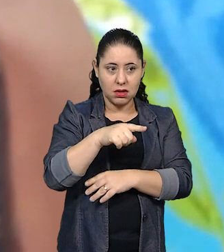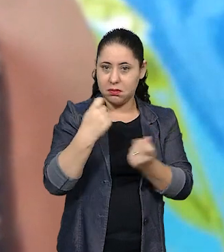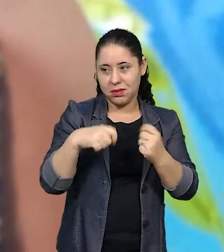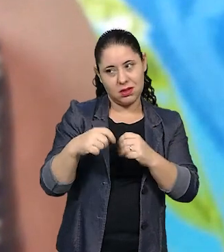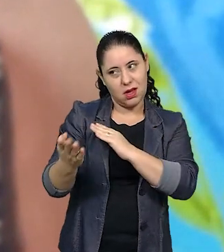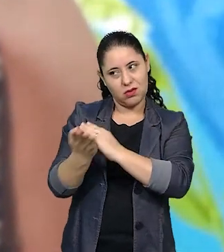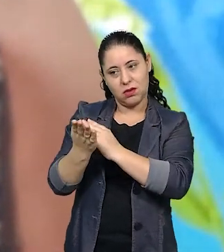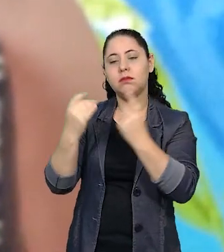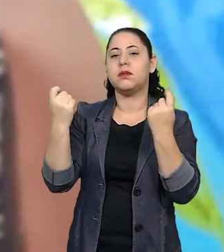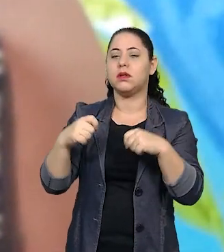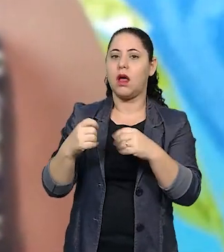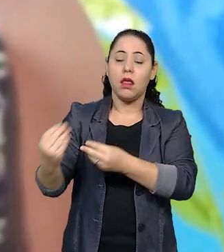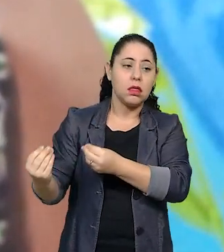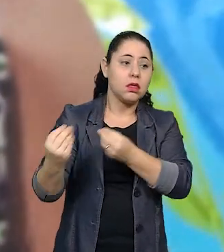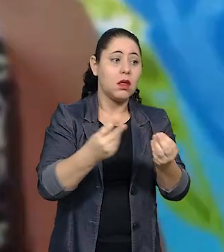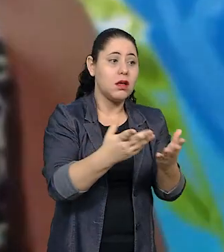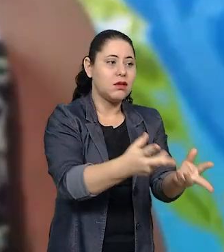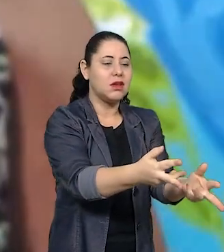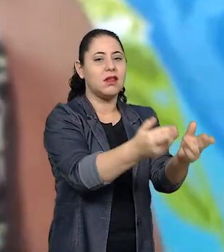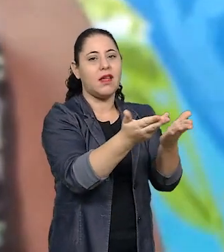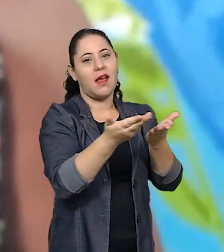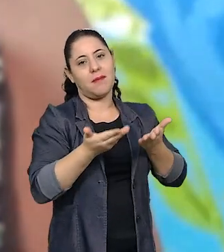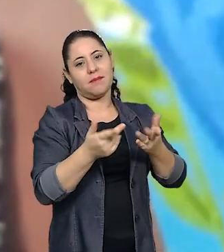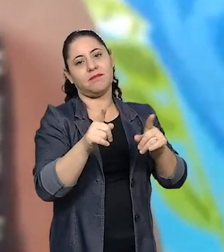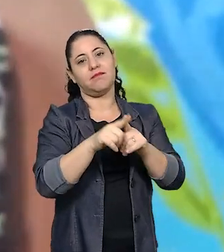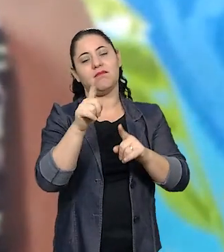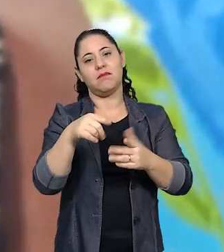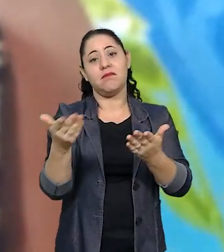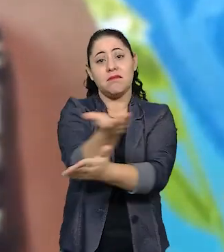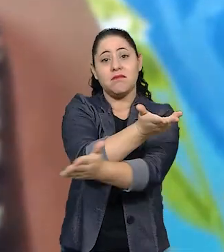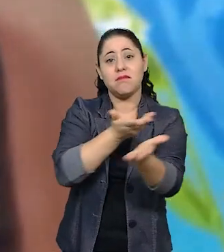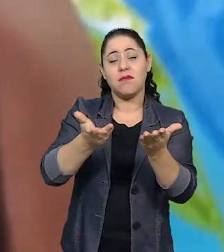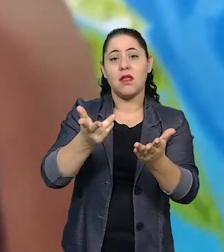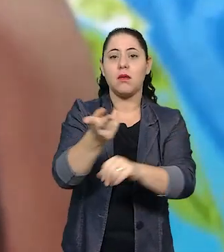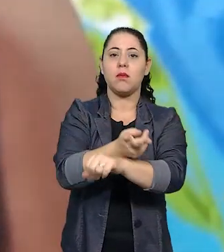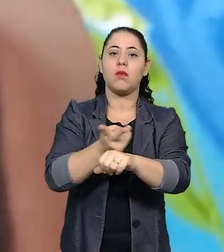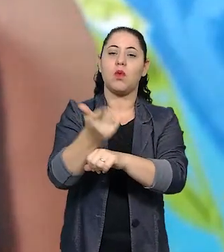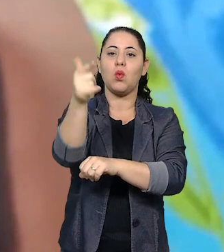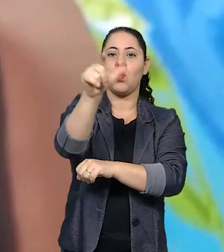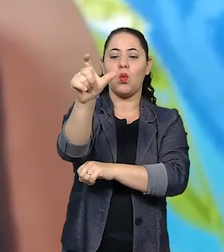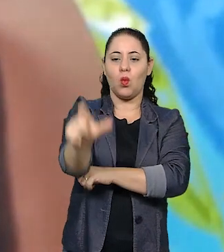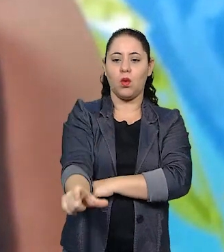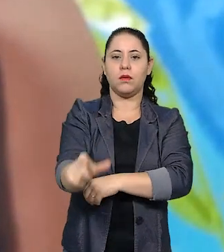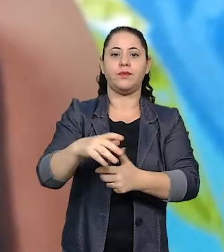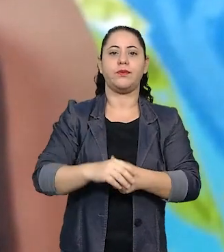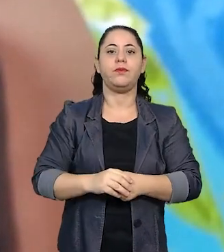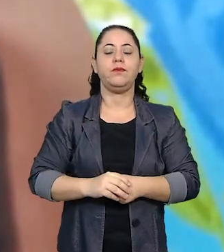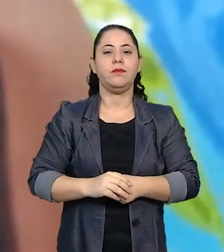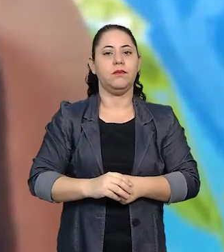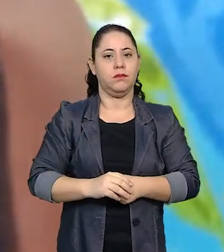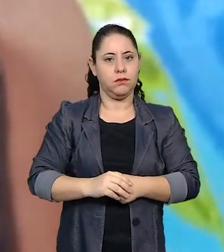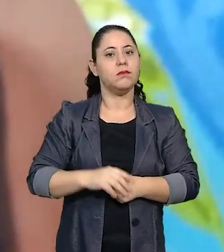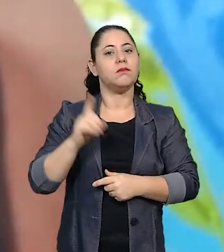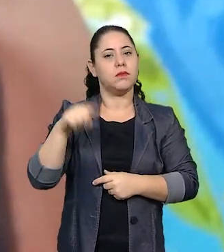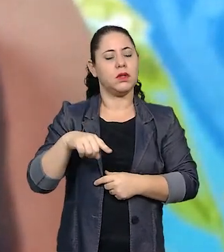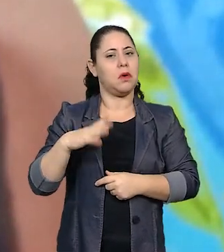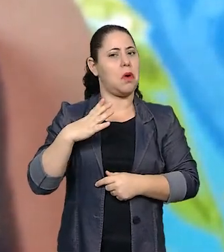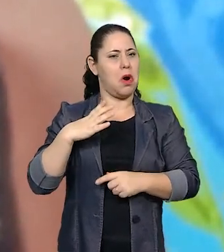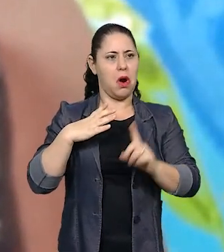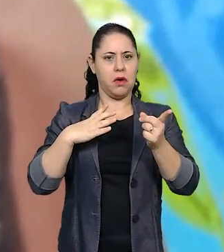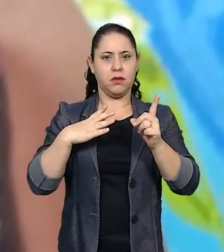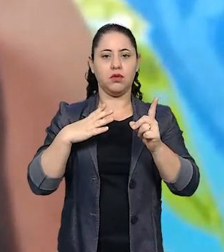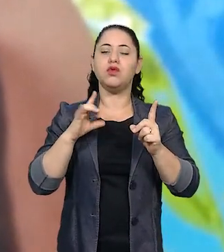calçar. Ninguém é tão pobre que não possa ajudar alguém, nem ninguém é tão rico que não precise da ajuda de alguém. É dando que se recebe,